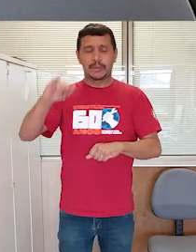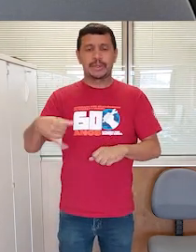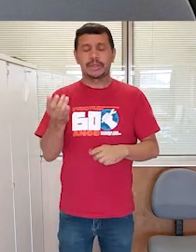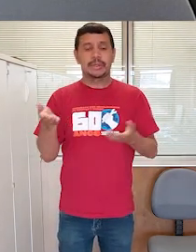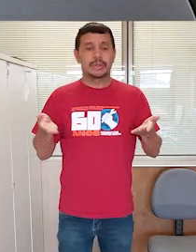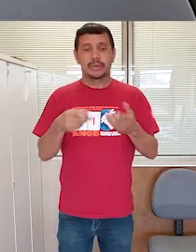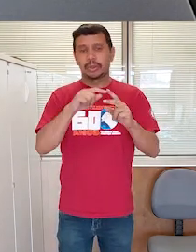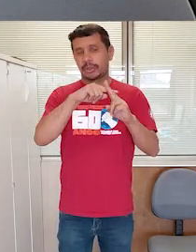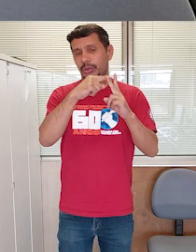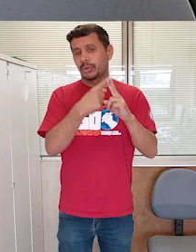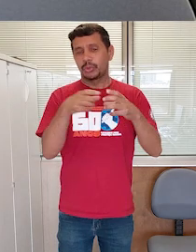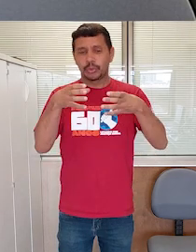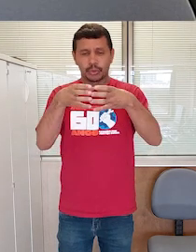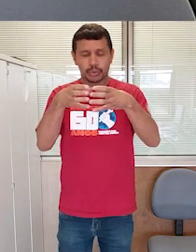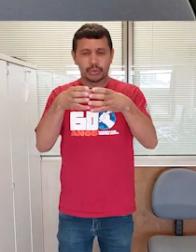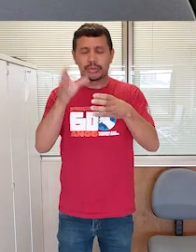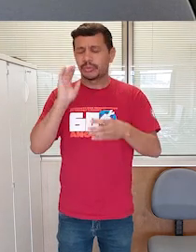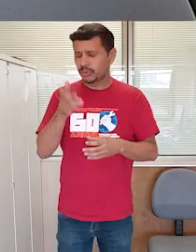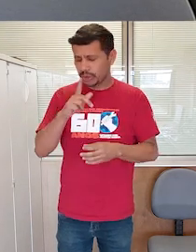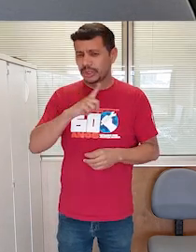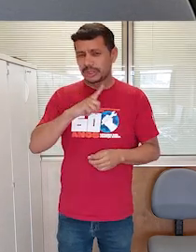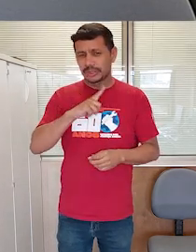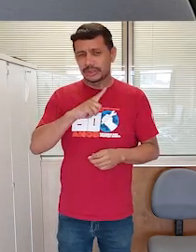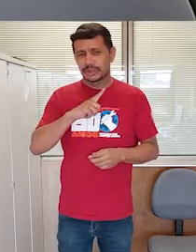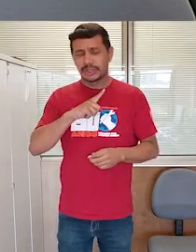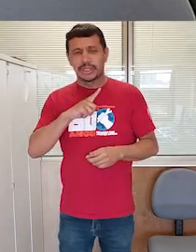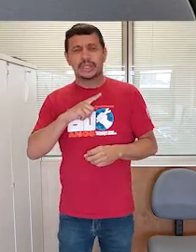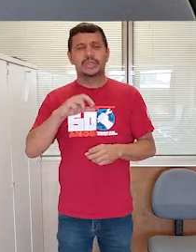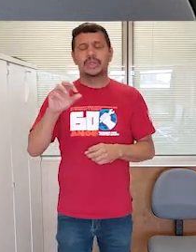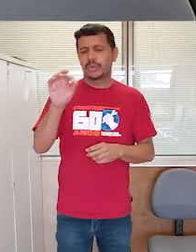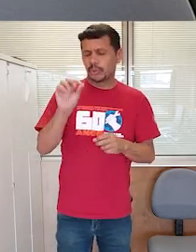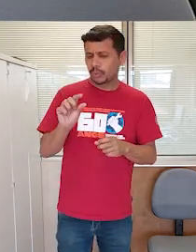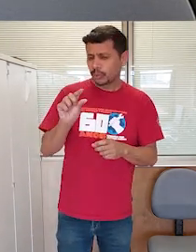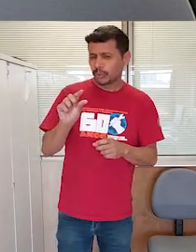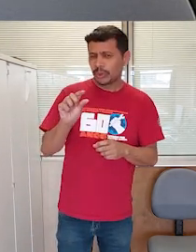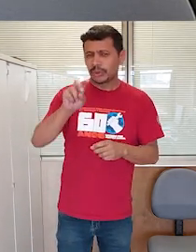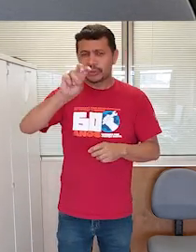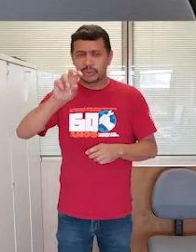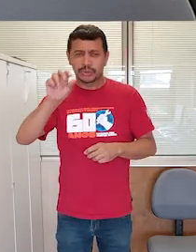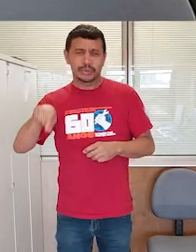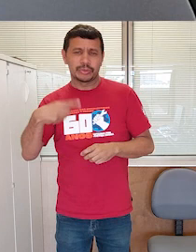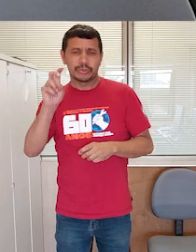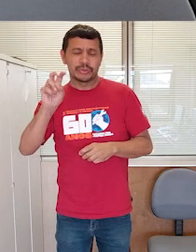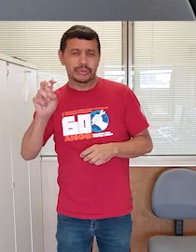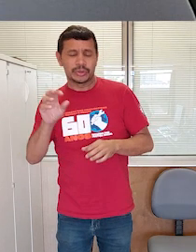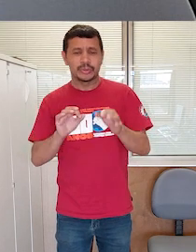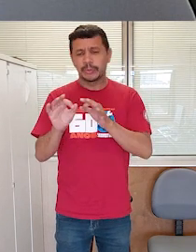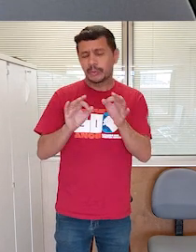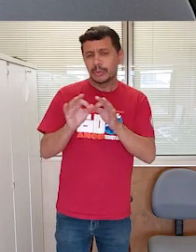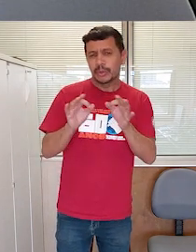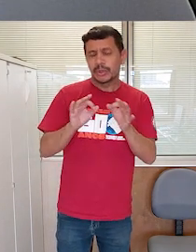estão garantidos e a gente tem como patamar mínimo esse reajuste, que vai